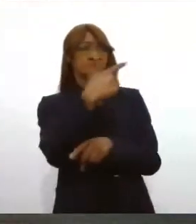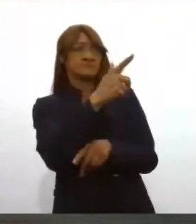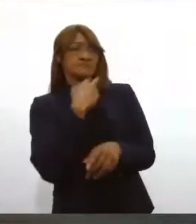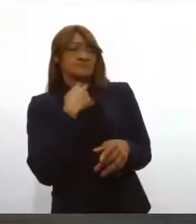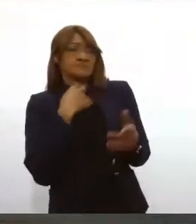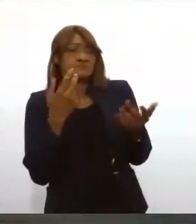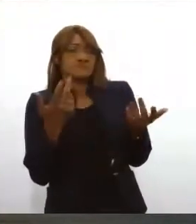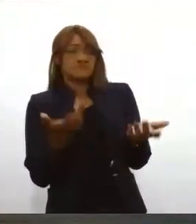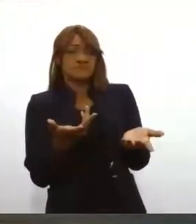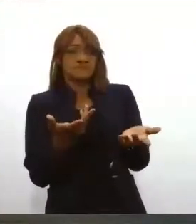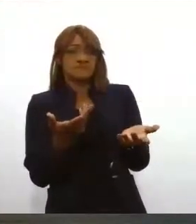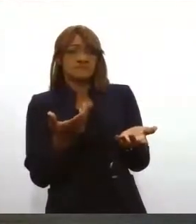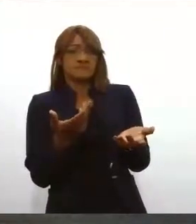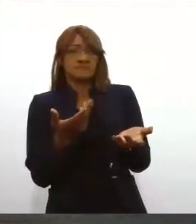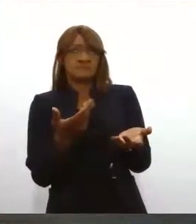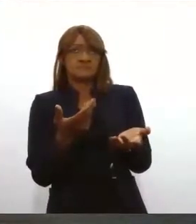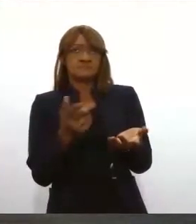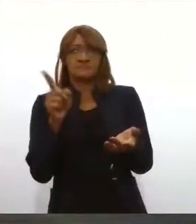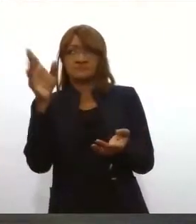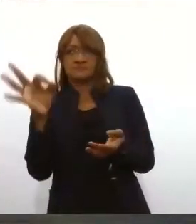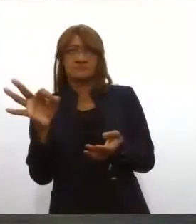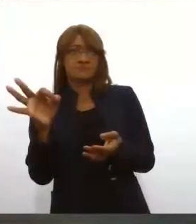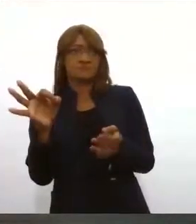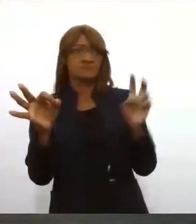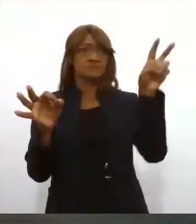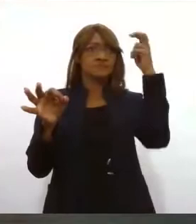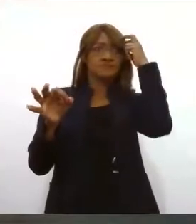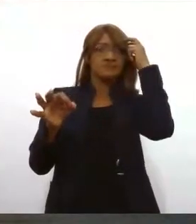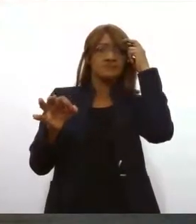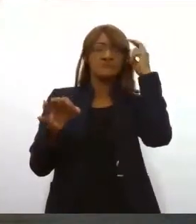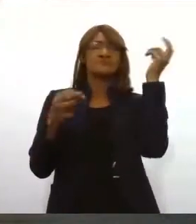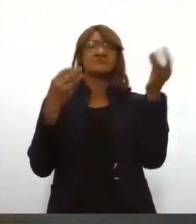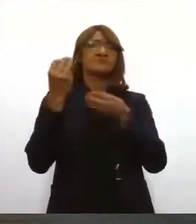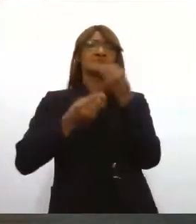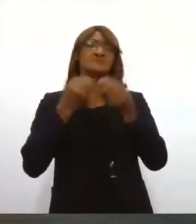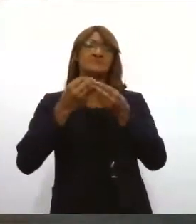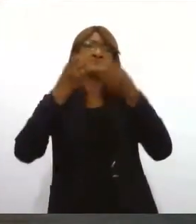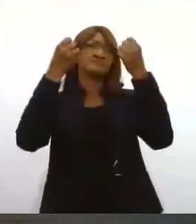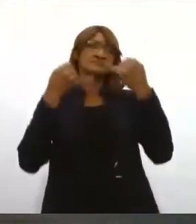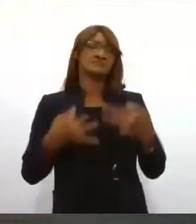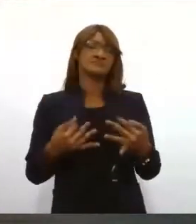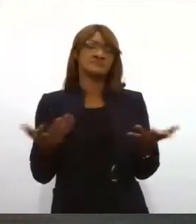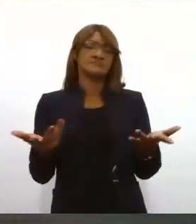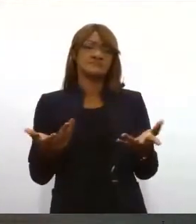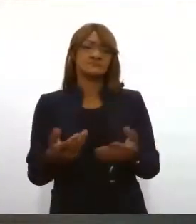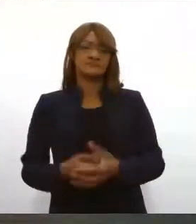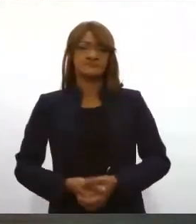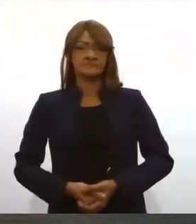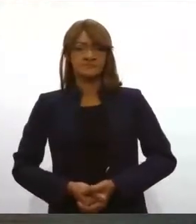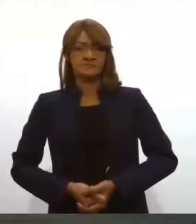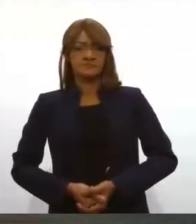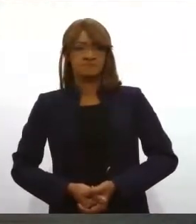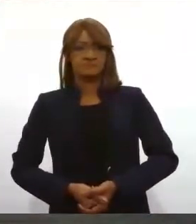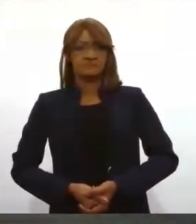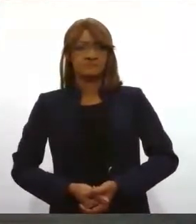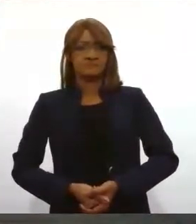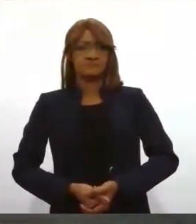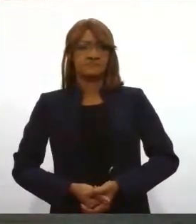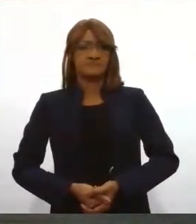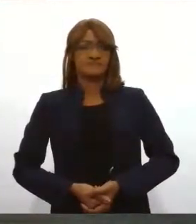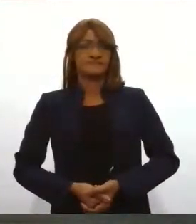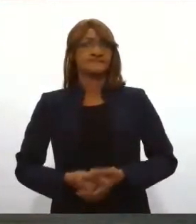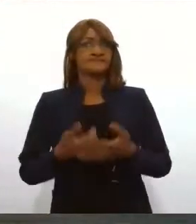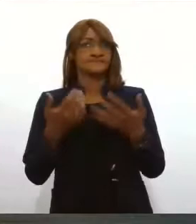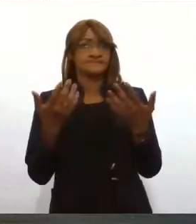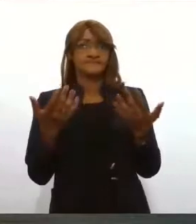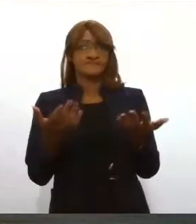para eventos, certos eventos culturais. Explica para a gente por que, que essa diferença. Olha,